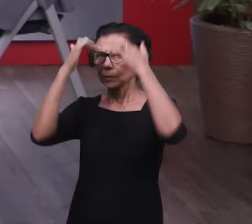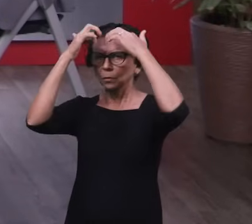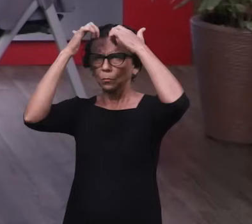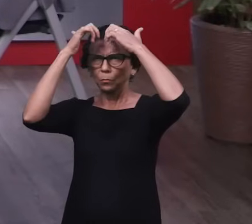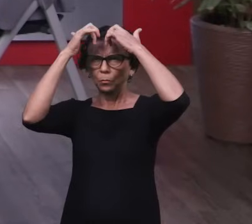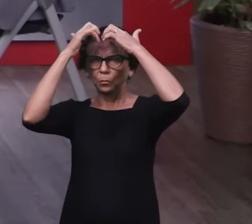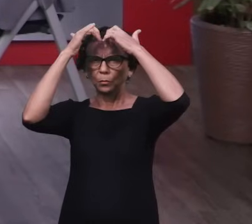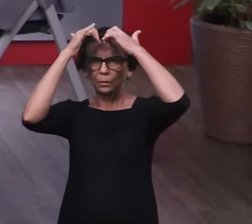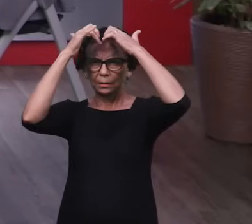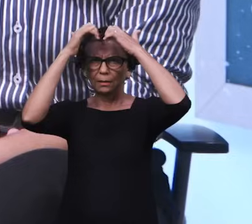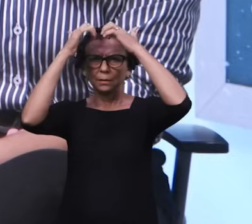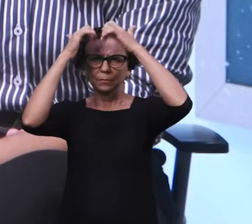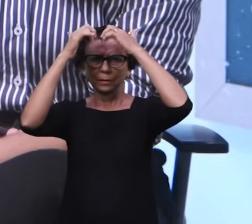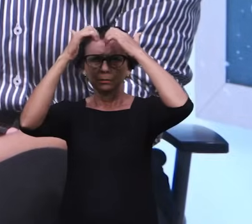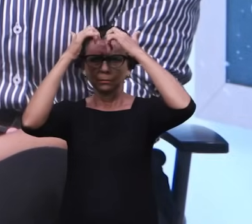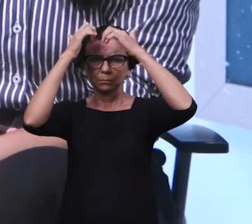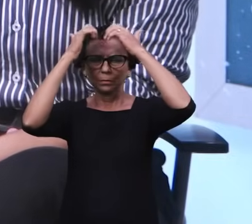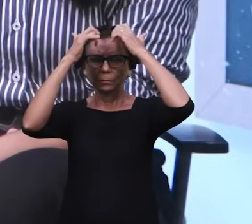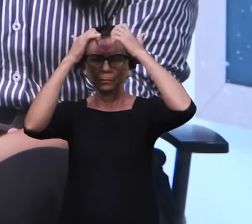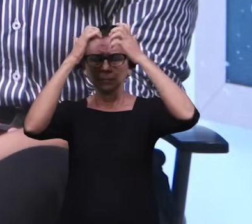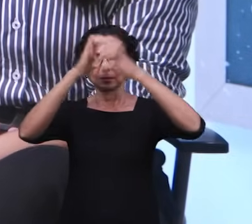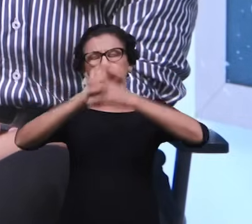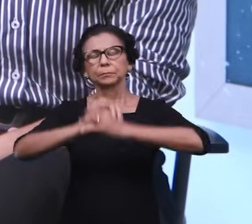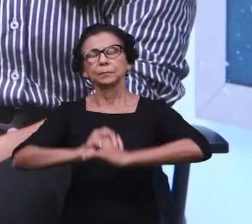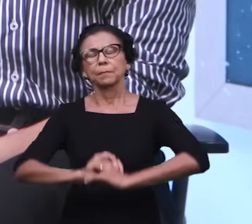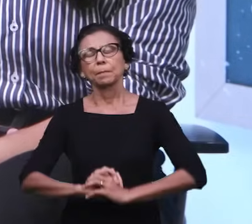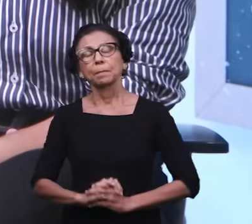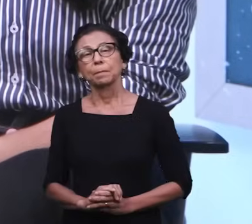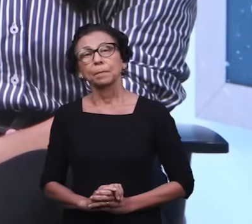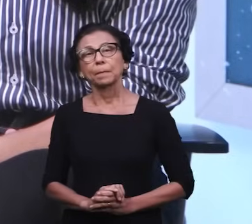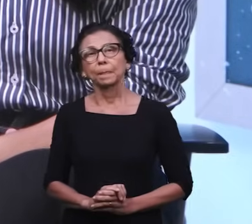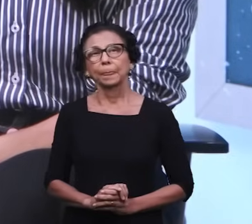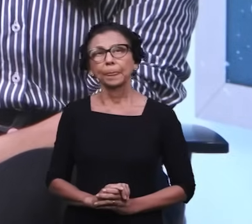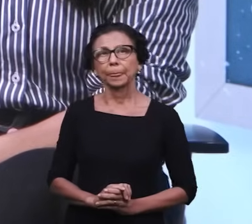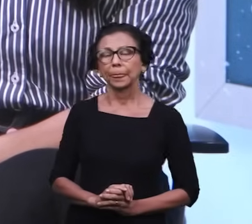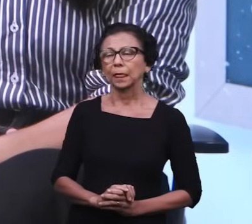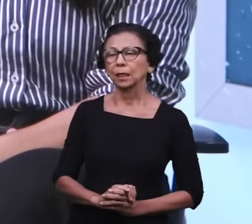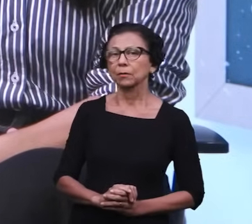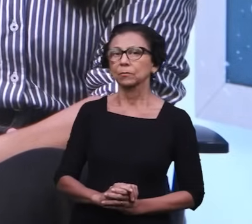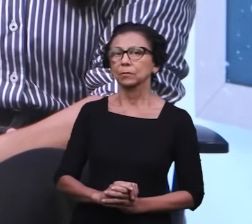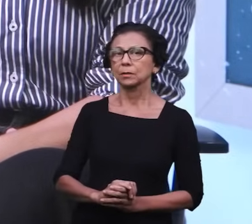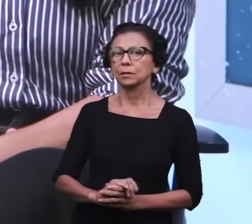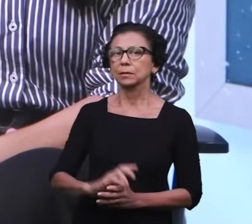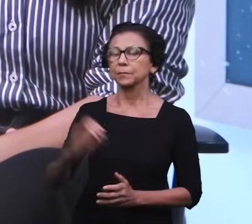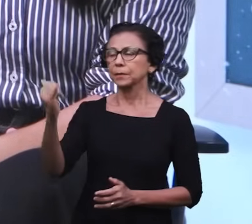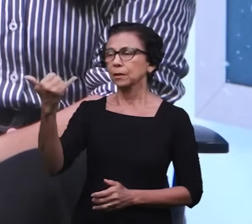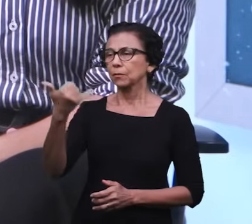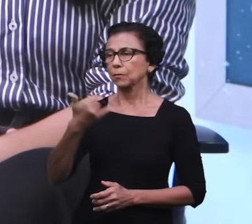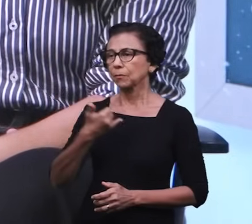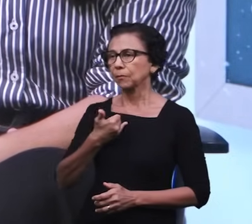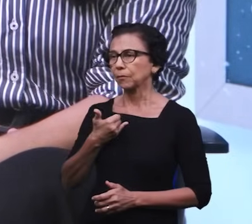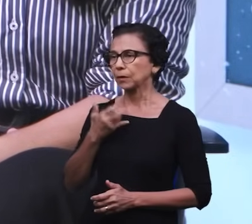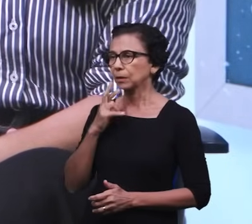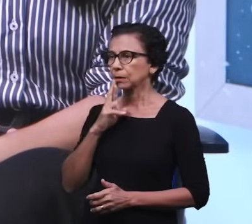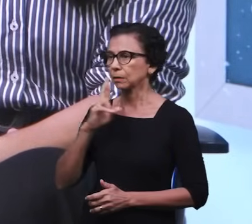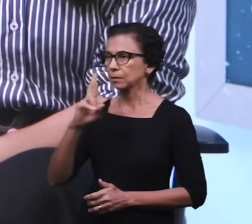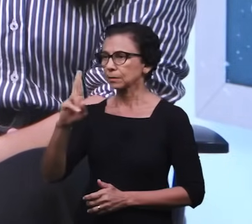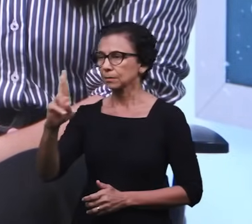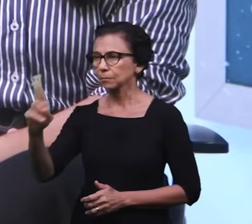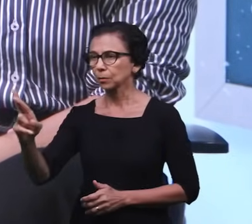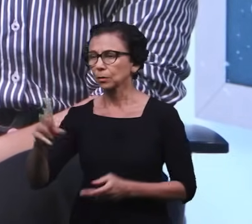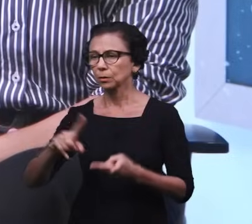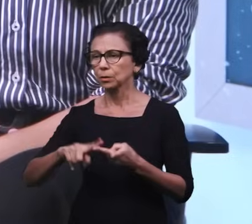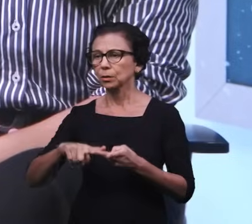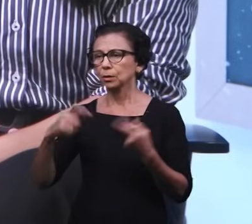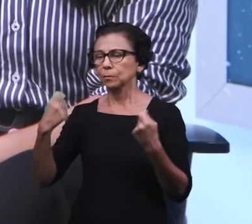bem apurado, bem profundo, né? Então, você fala, eu respondo, eu preciso compreender o contexto,